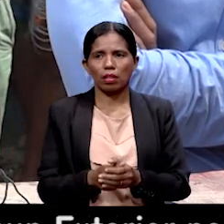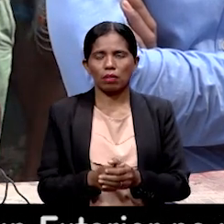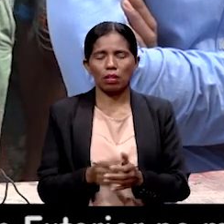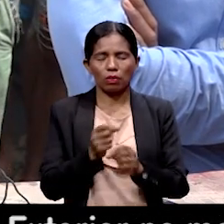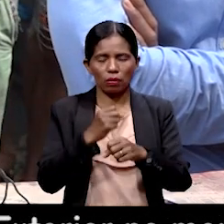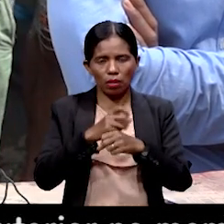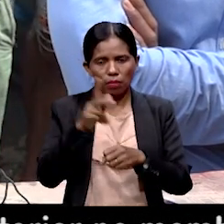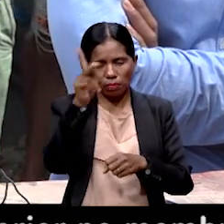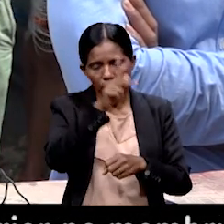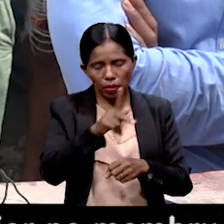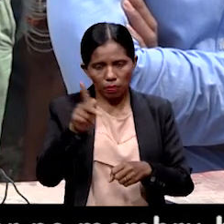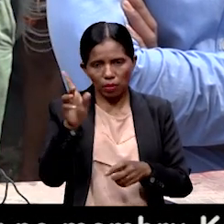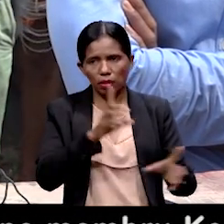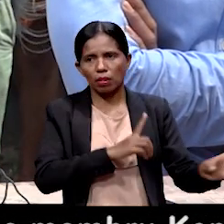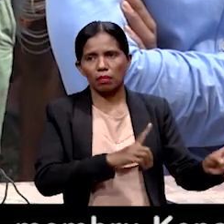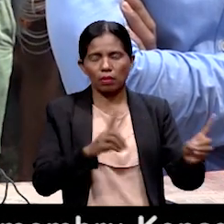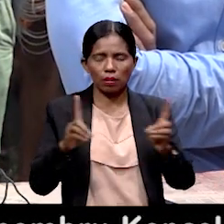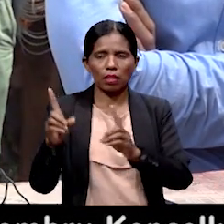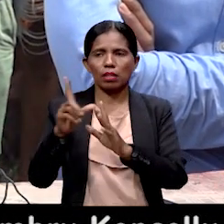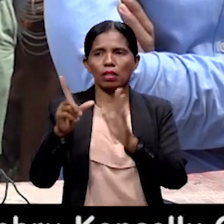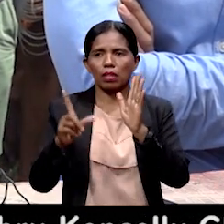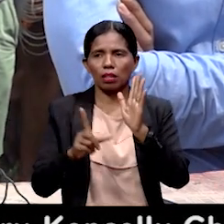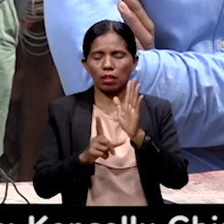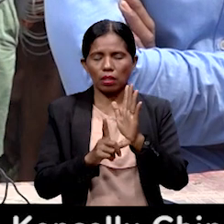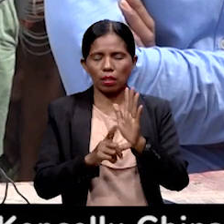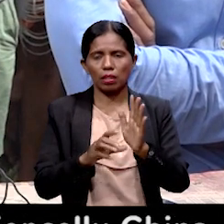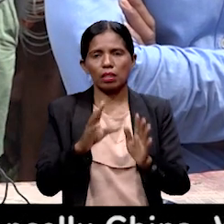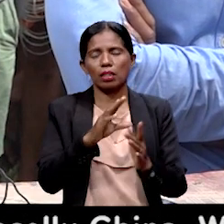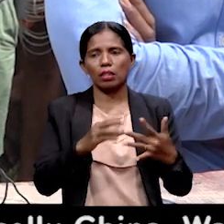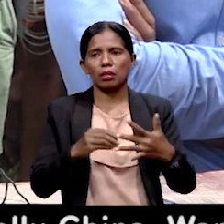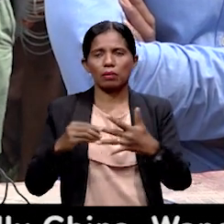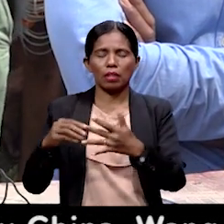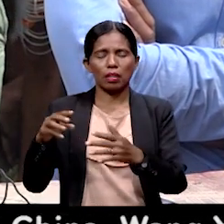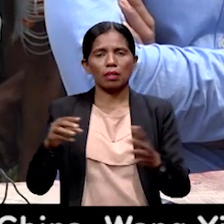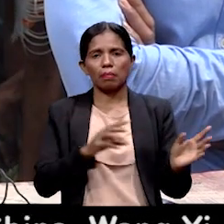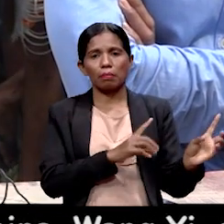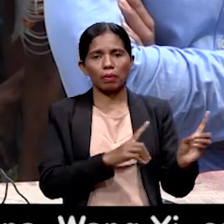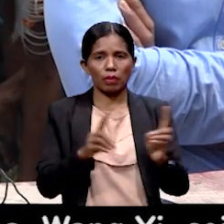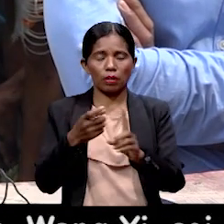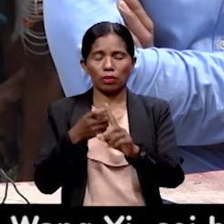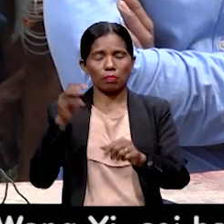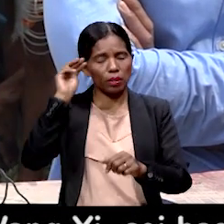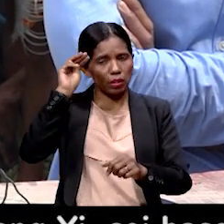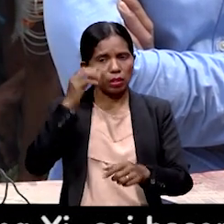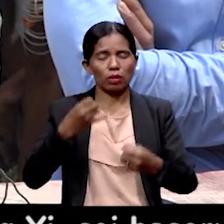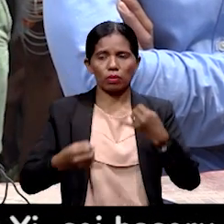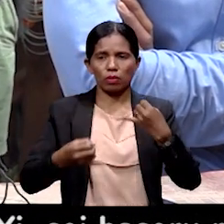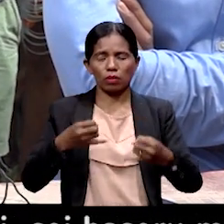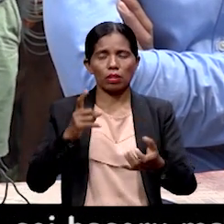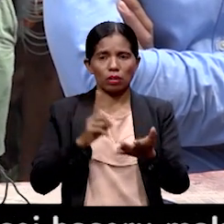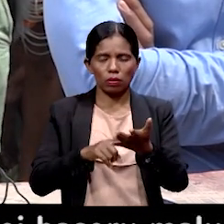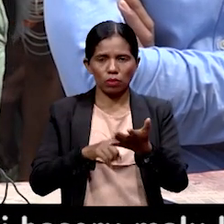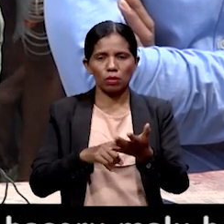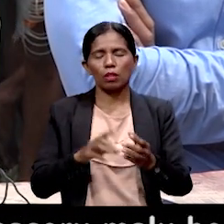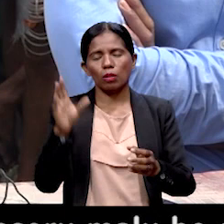fiscalização ba implementação lei hirak nebe Lilu implementa o Ministério da Justiça. Não mais discute, não busca solução